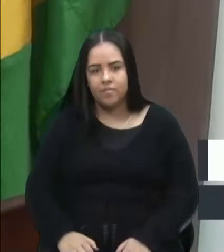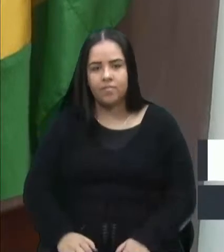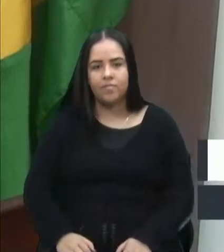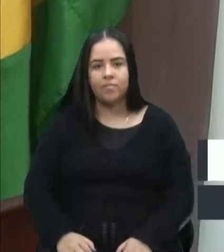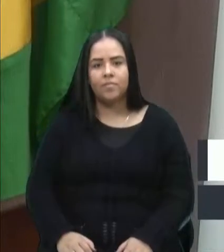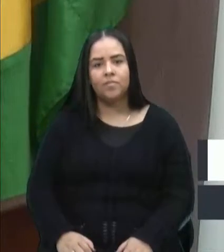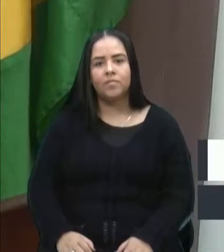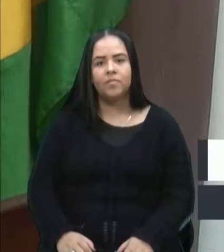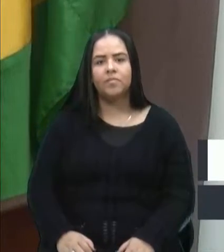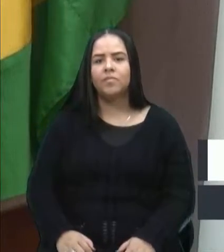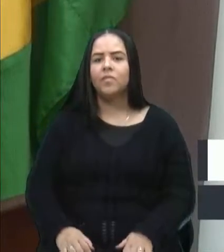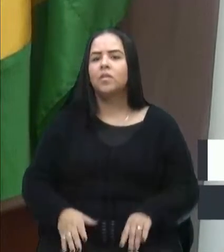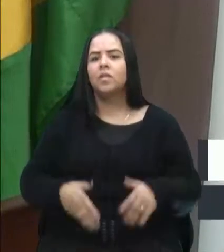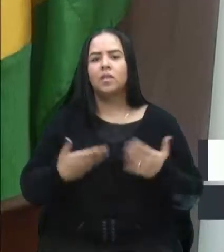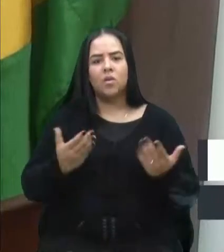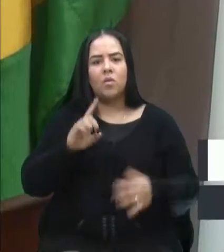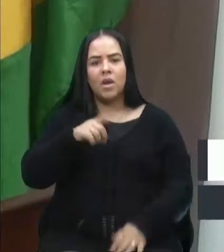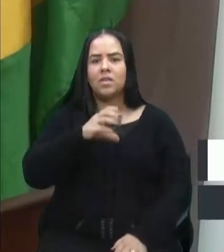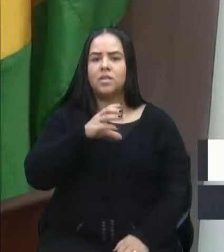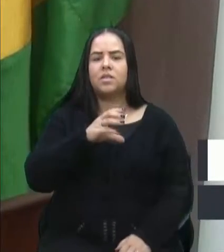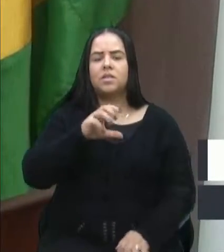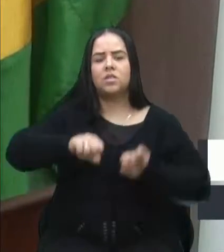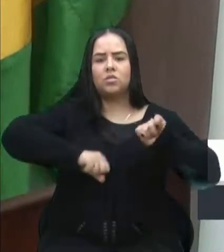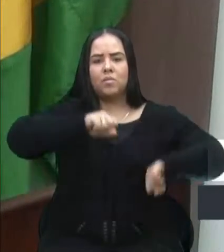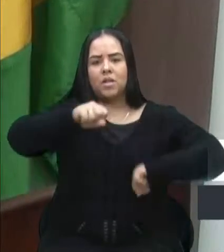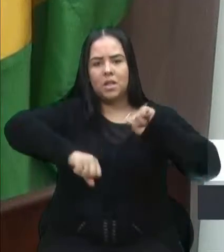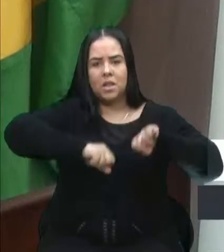Então, é ciclovia, é drenagem,